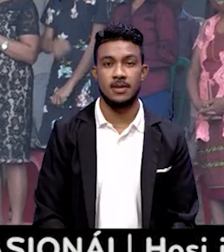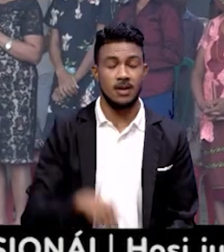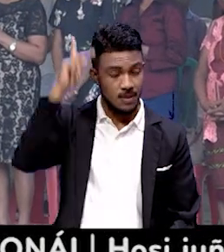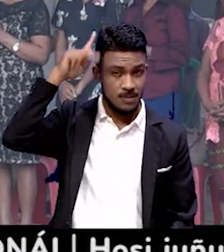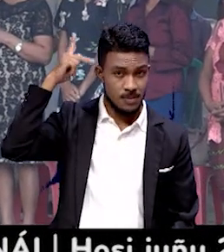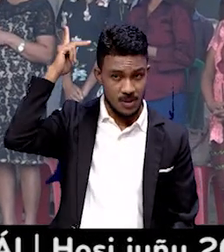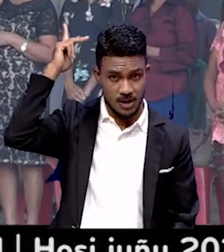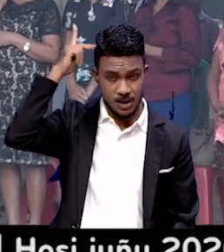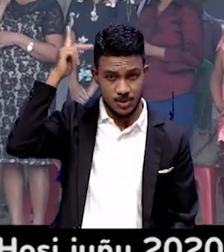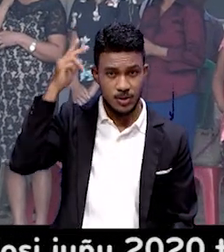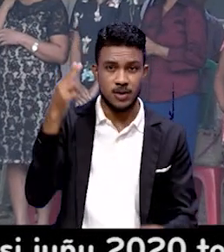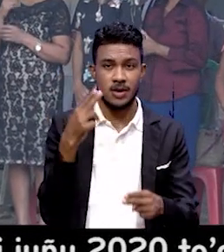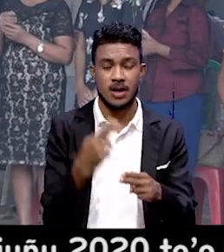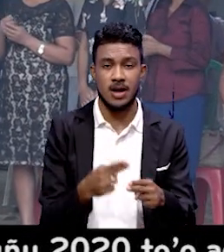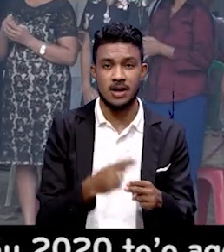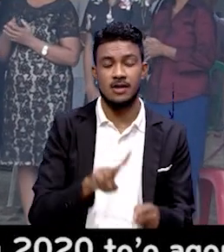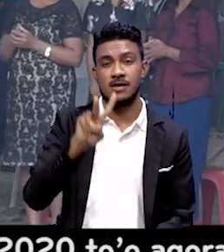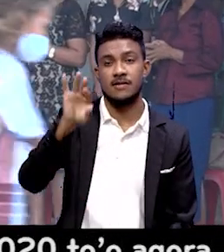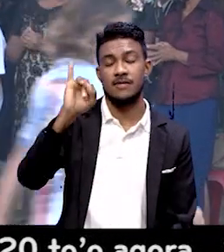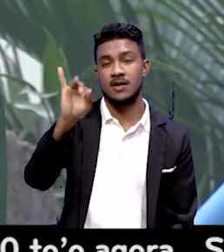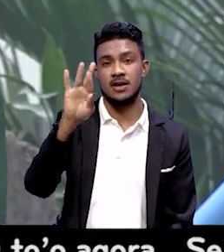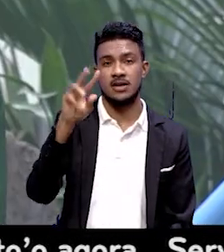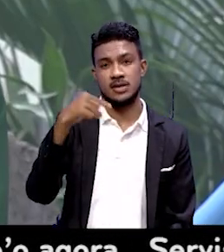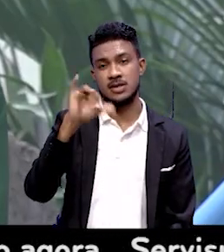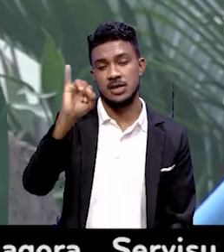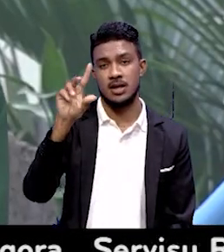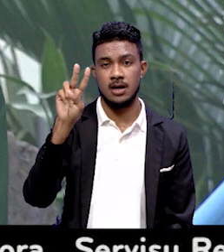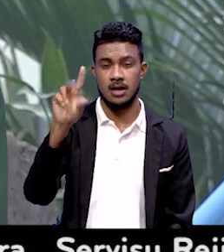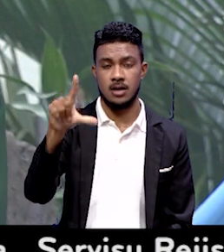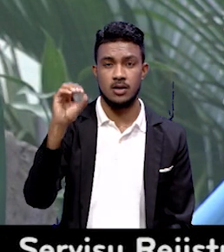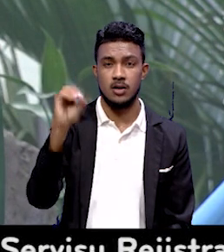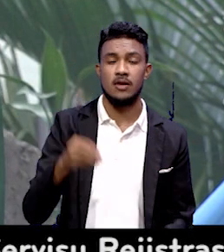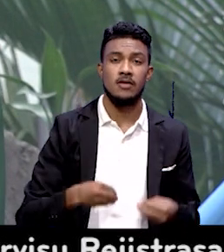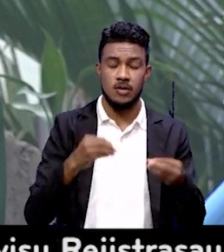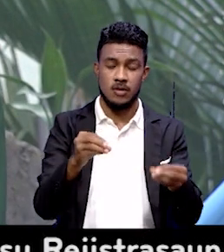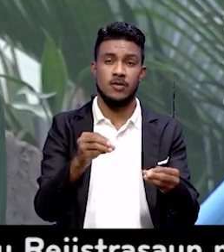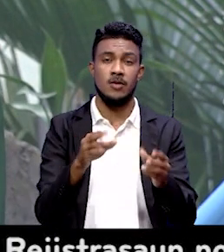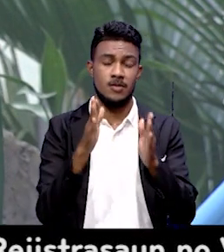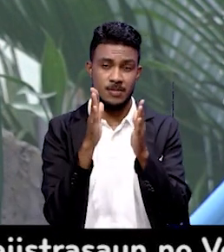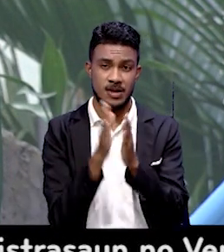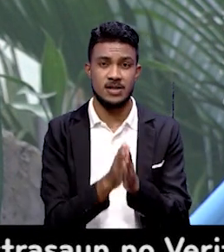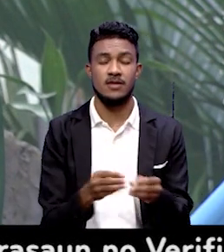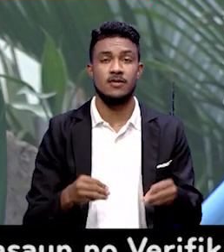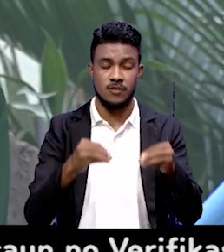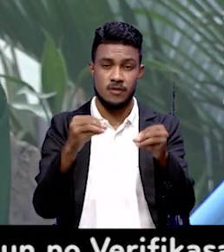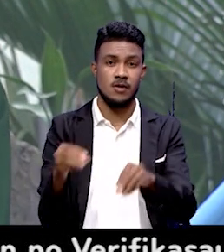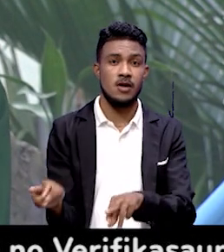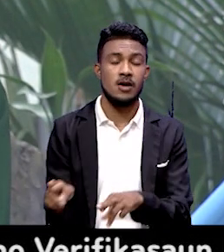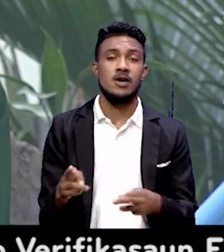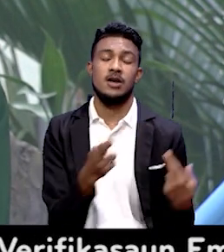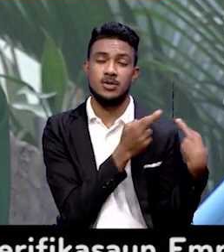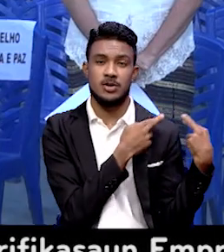Arcebispo Metropolitana de Lille, Dom Virgílio do Carmo SDB, preside missa tomada de posse ba Conselho Paroquial Becora. No